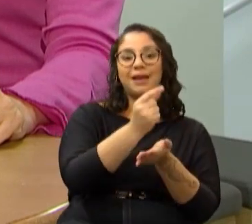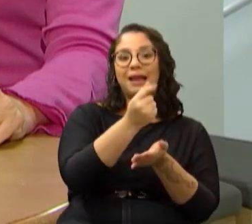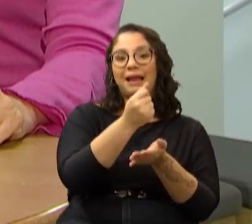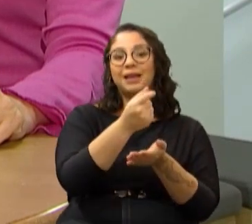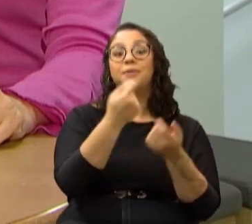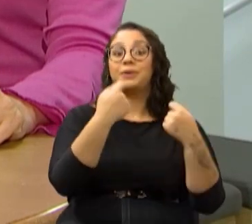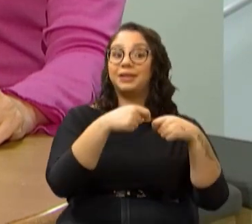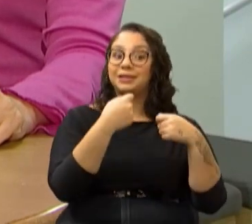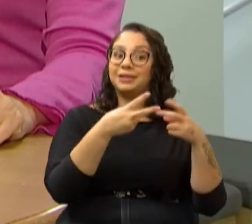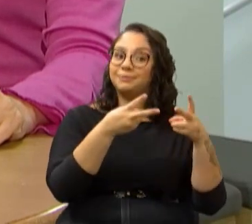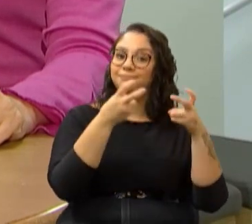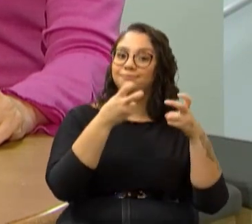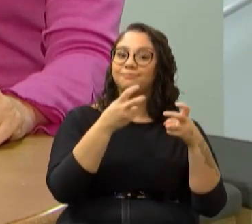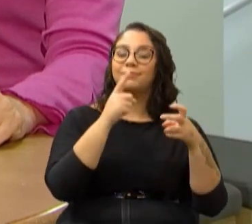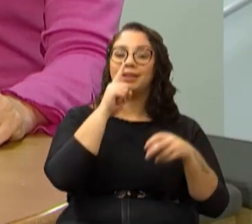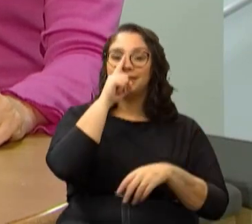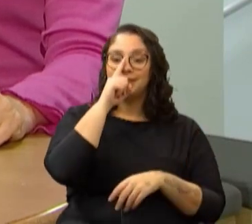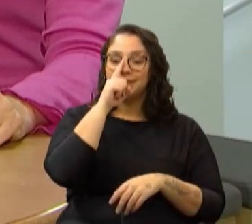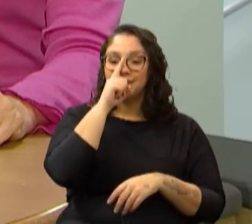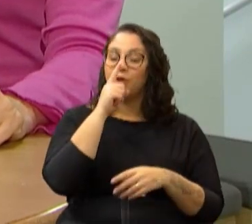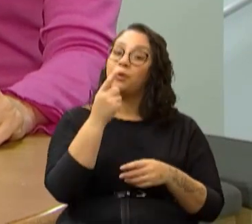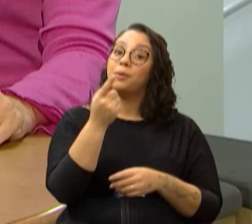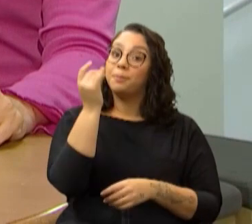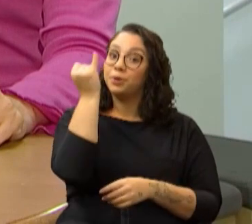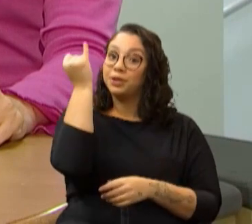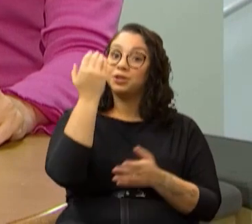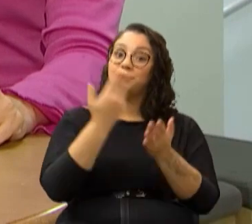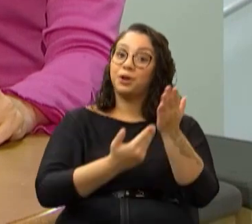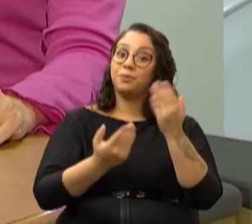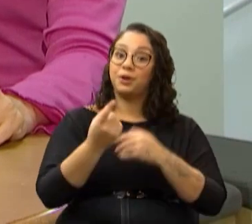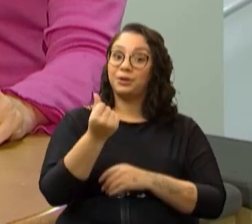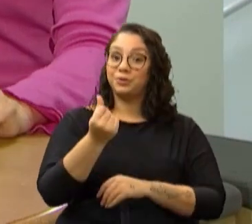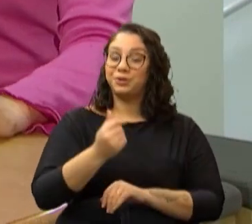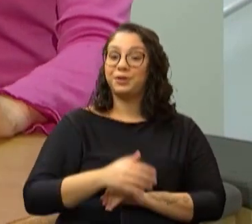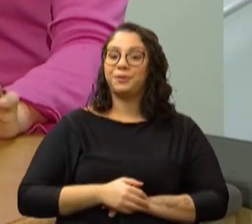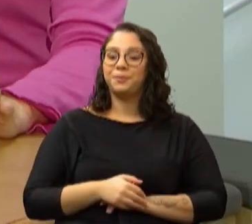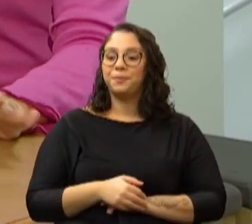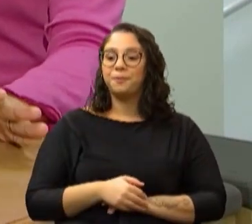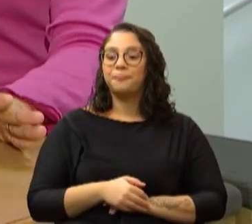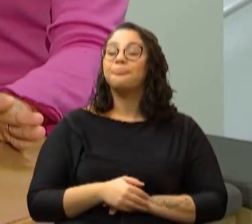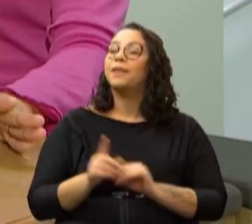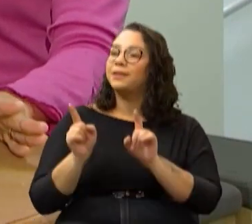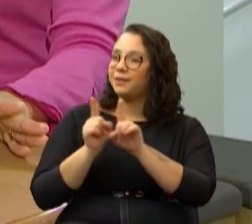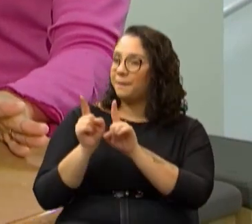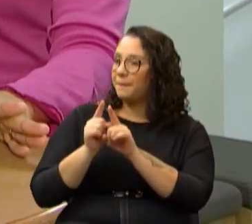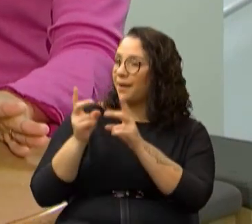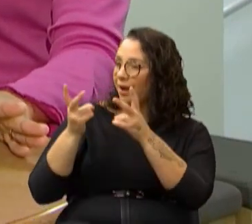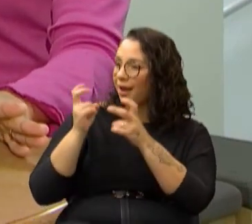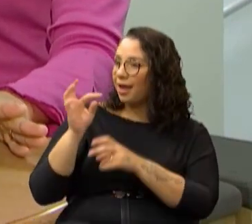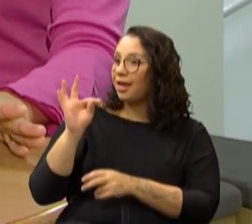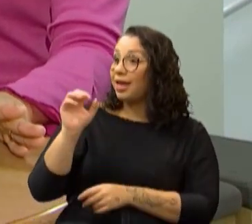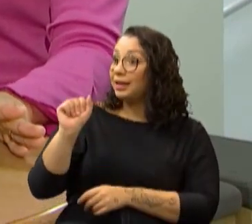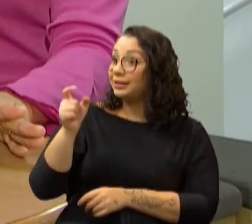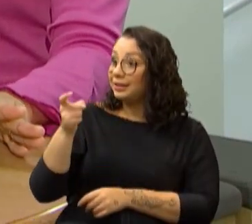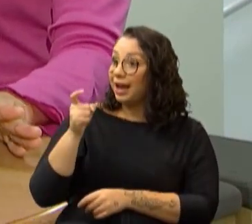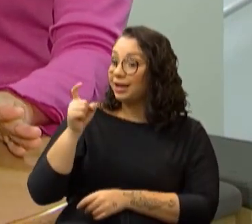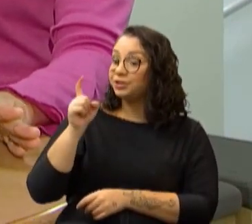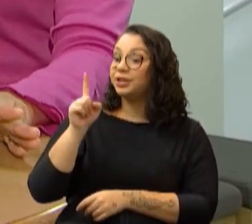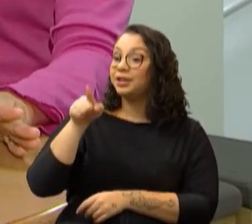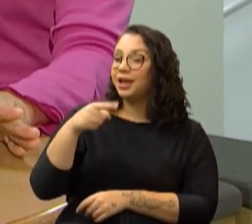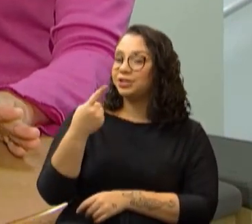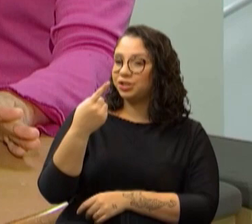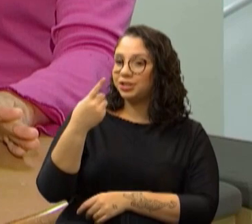investir em renda fixa, tem que observar a classificação de risco. É muito importante para você não perder dinheiro. E fica ali de olho na taxa